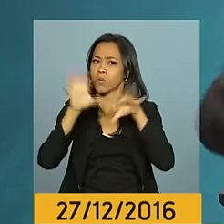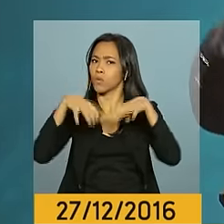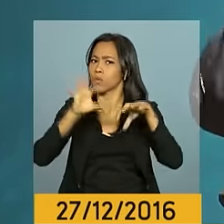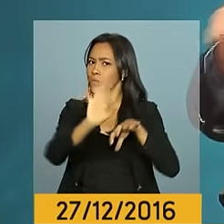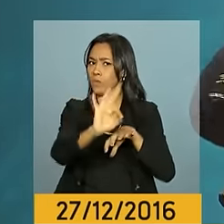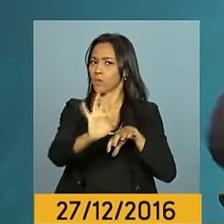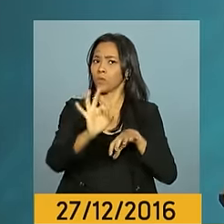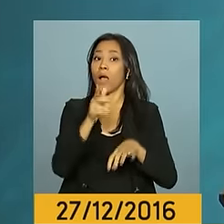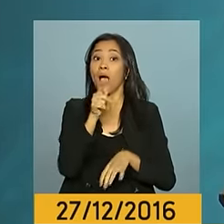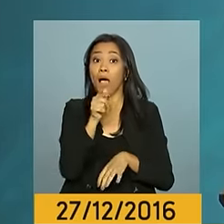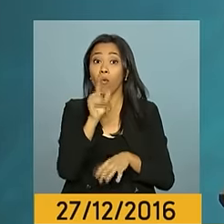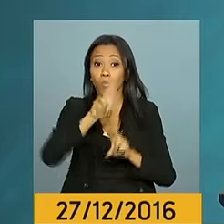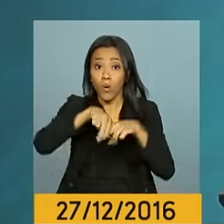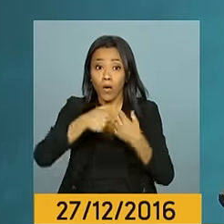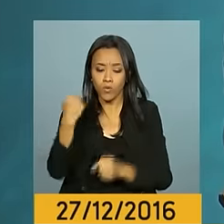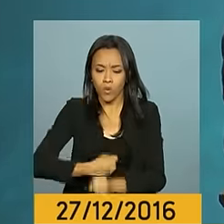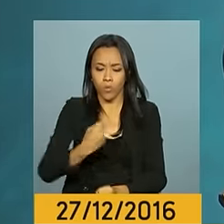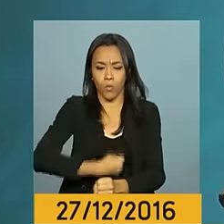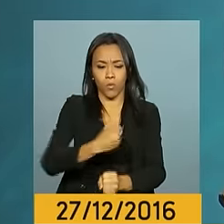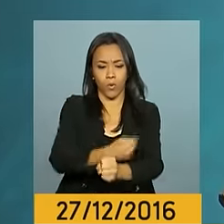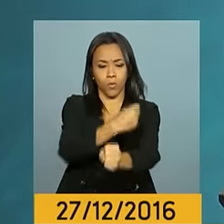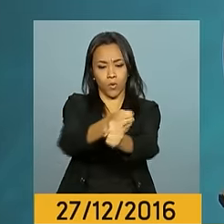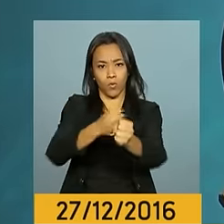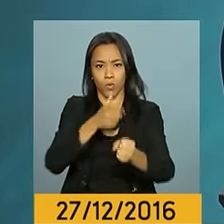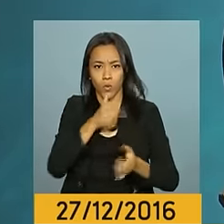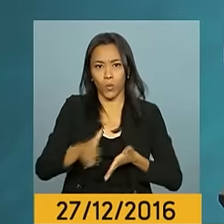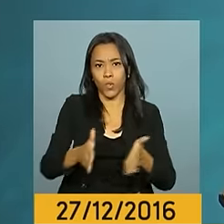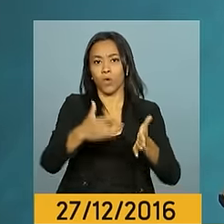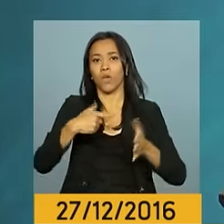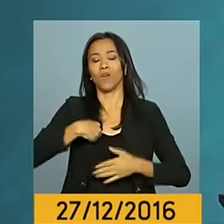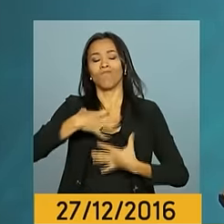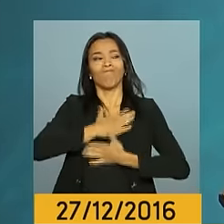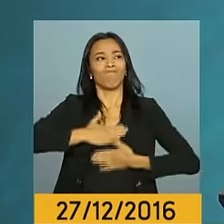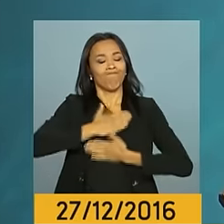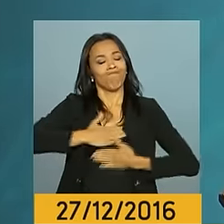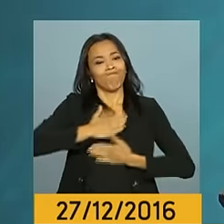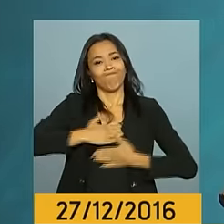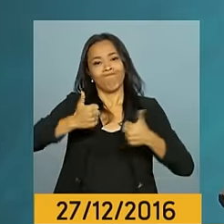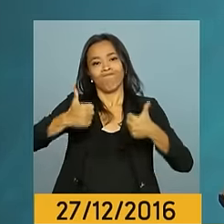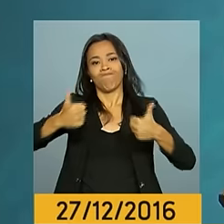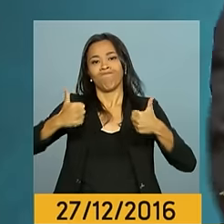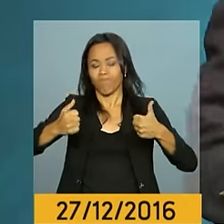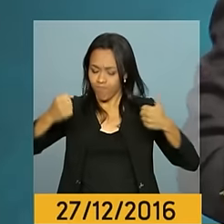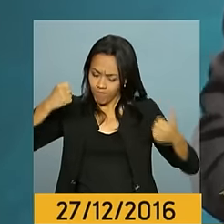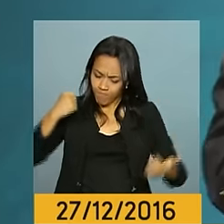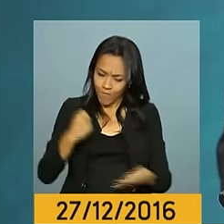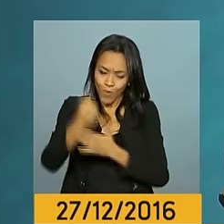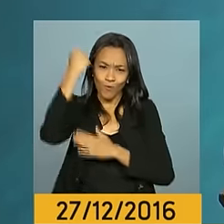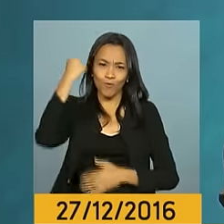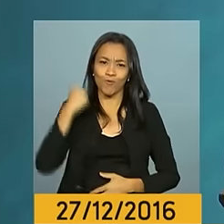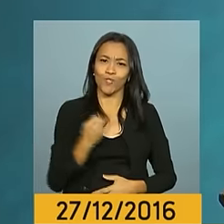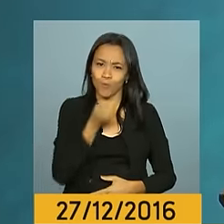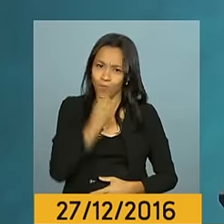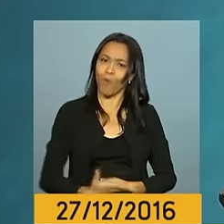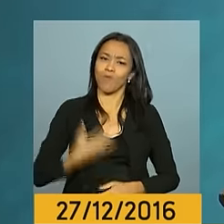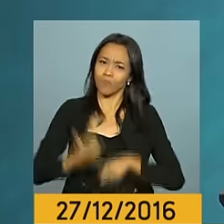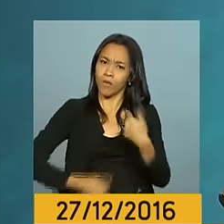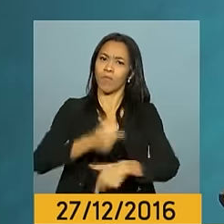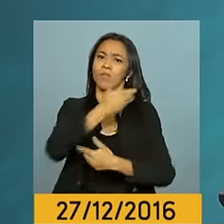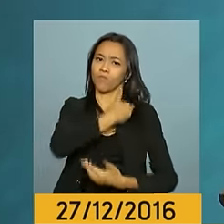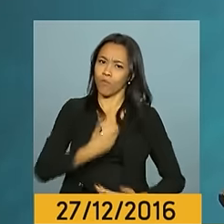levada pelas obras feitas pelo Governo Federal eu já me dou por feliz por satisfeito para dizer puxa fiz um bom governo porque